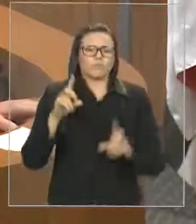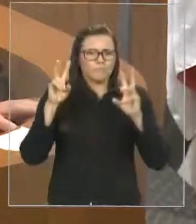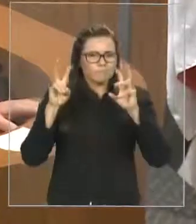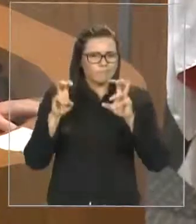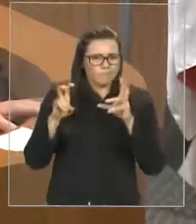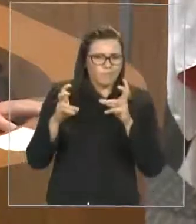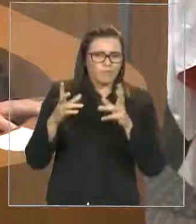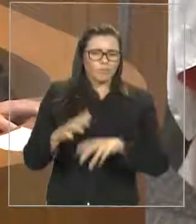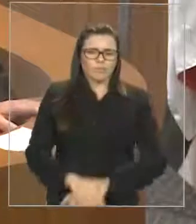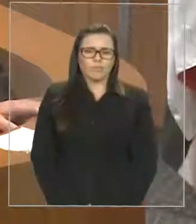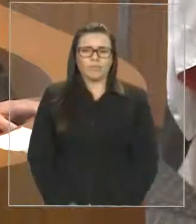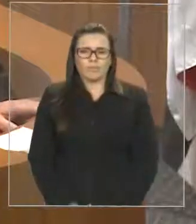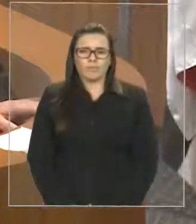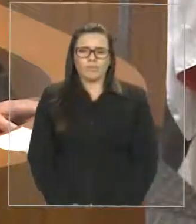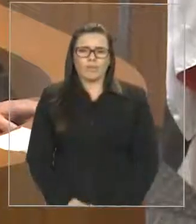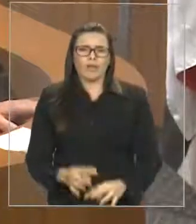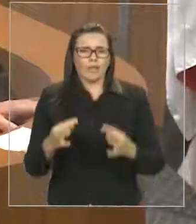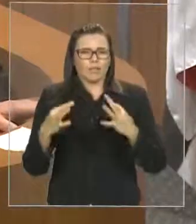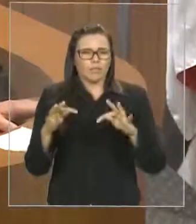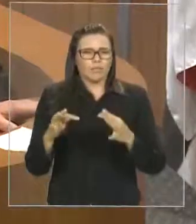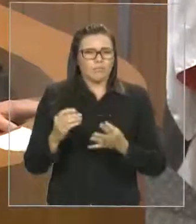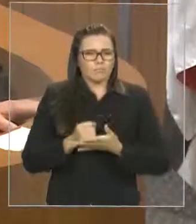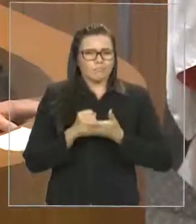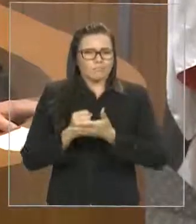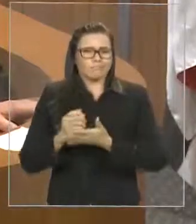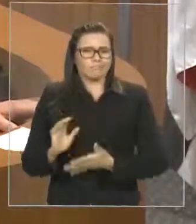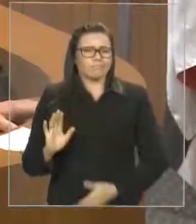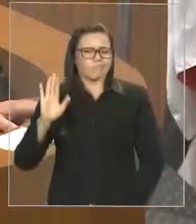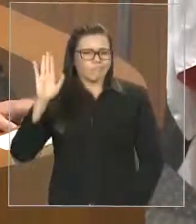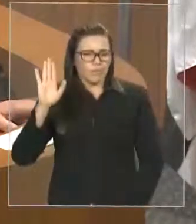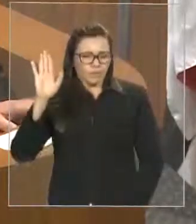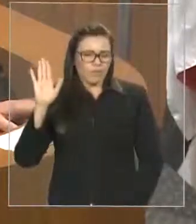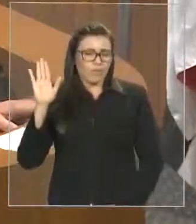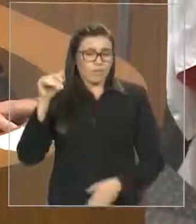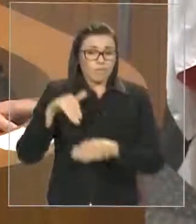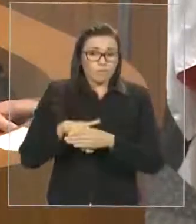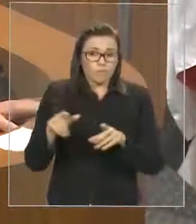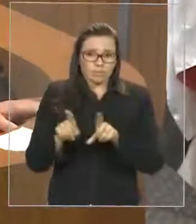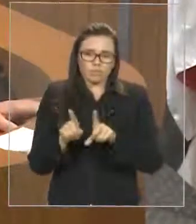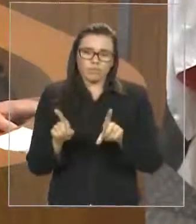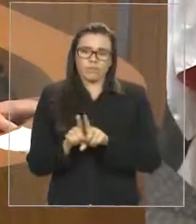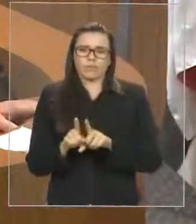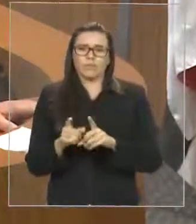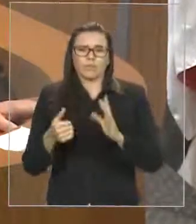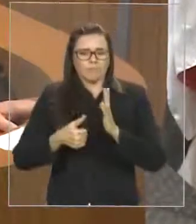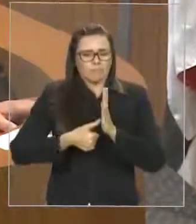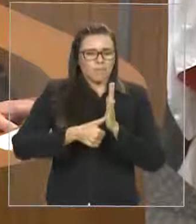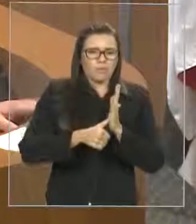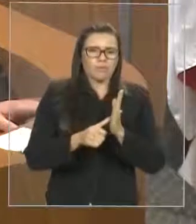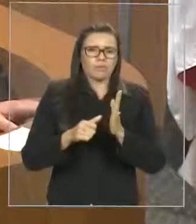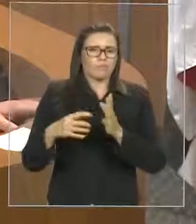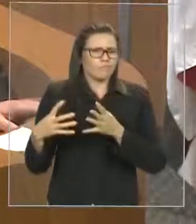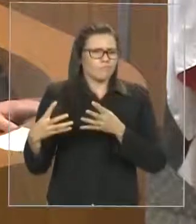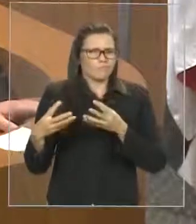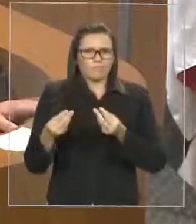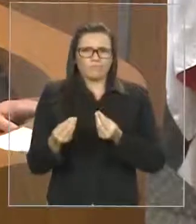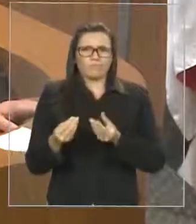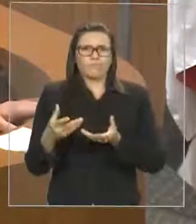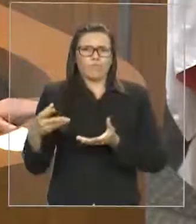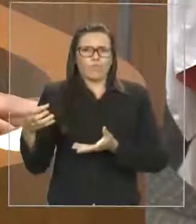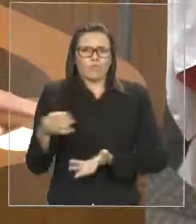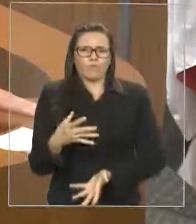várias pessoas puderam se manifestar sobre o tema. Então nós tivemos a oportunidade de ouvir a manifestação de representantes de